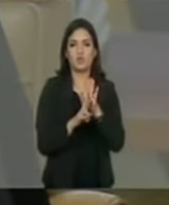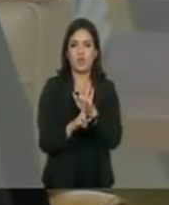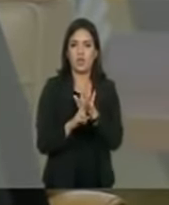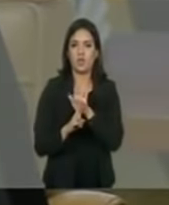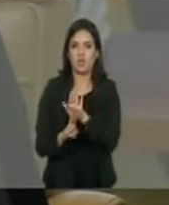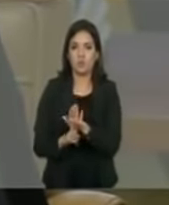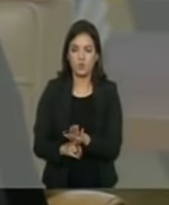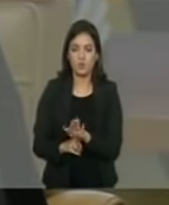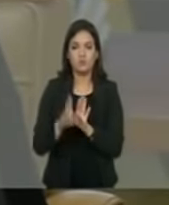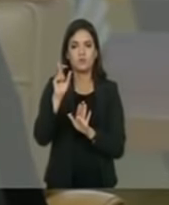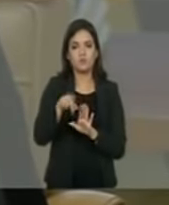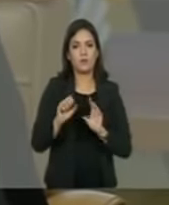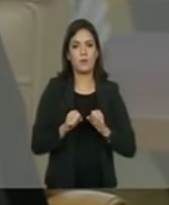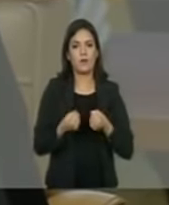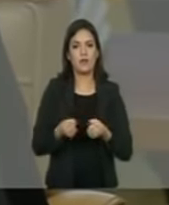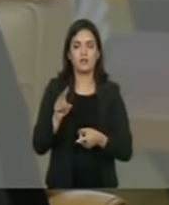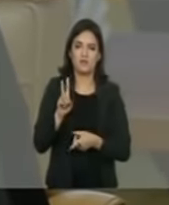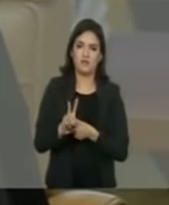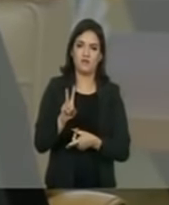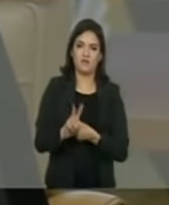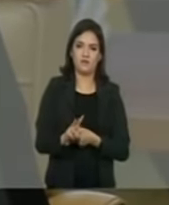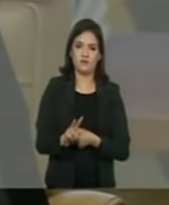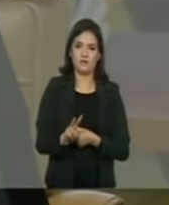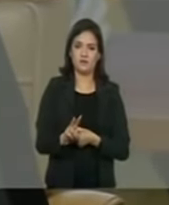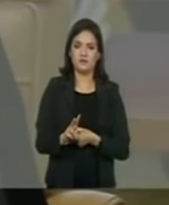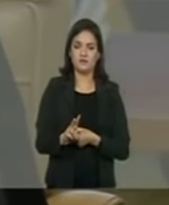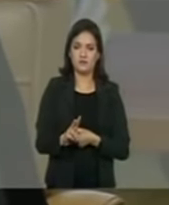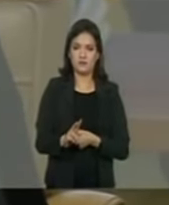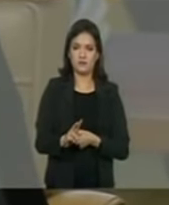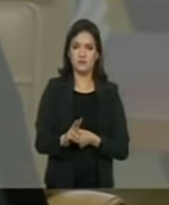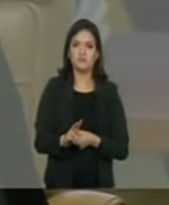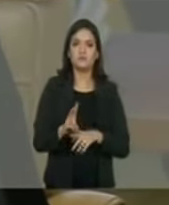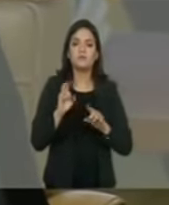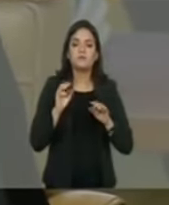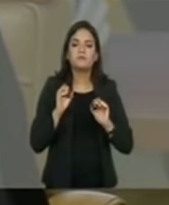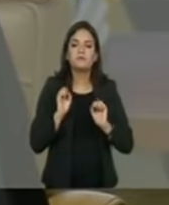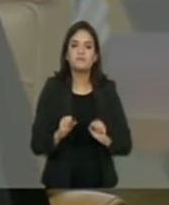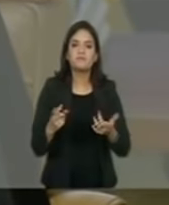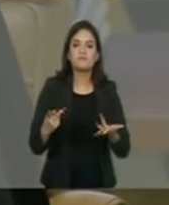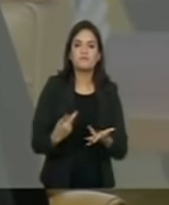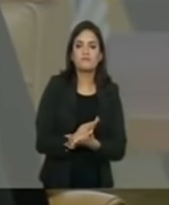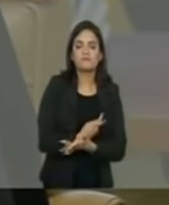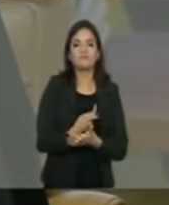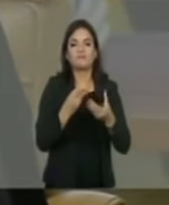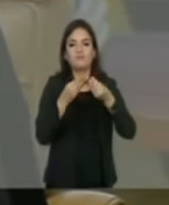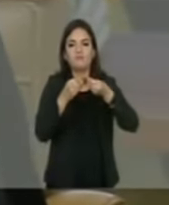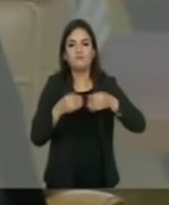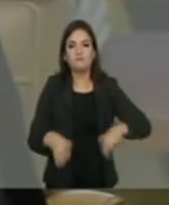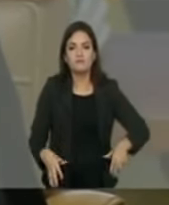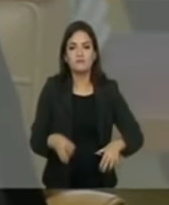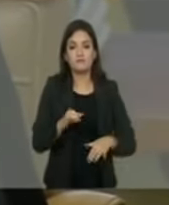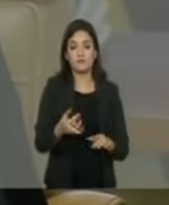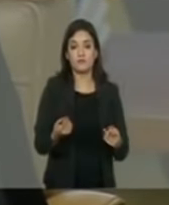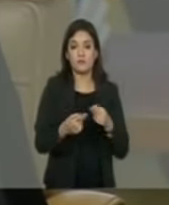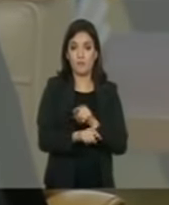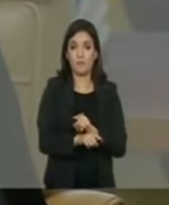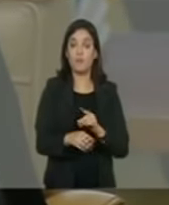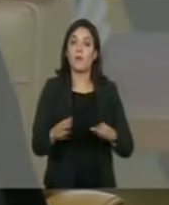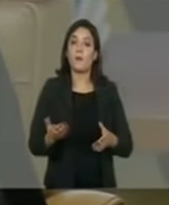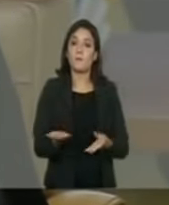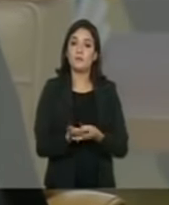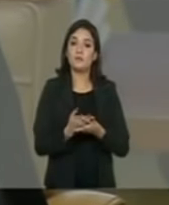defesa surpreenda de dualidade radical dos atos de percepção estatal o processo penal desse modo figura como